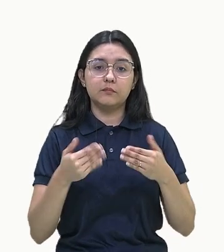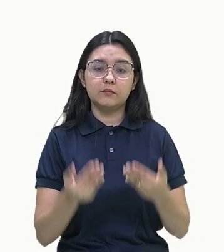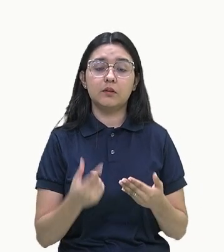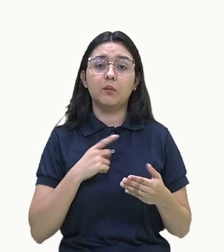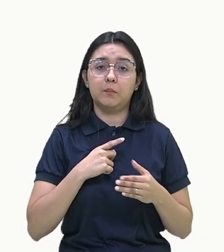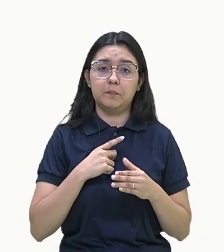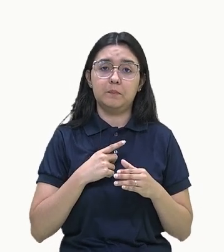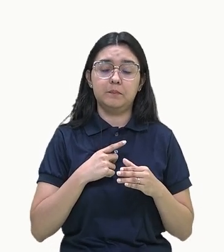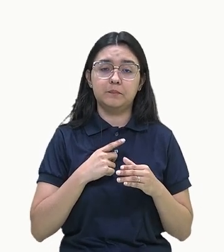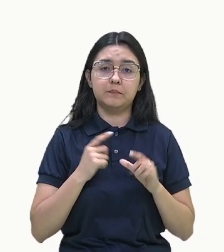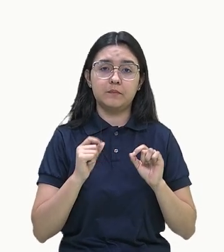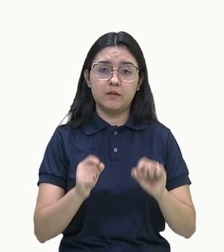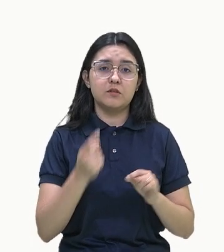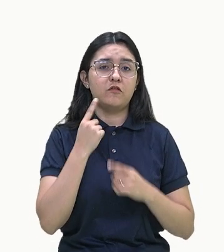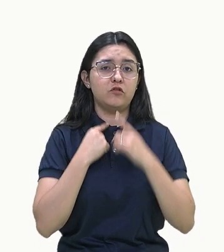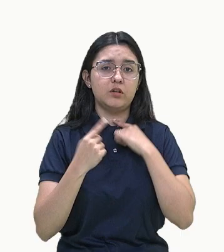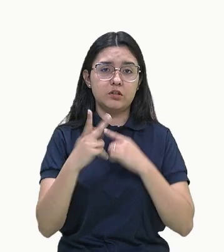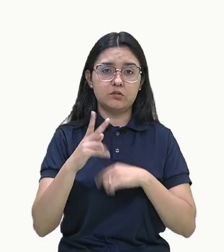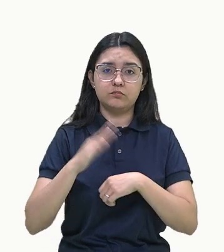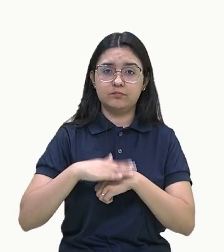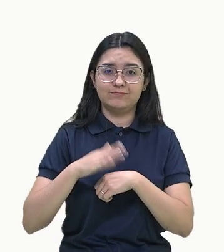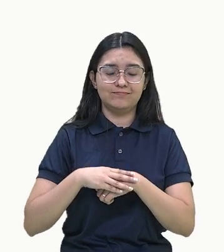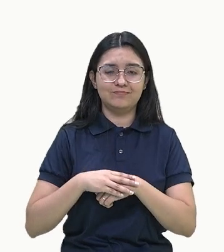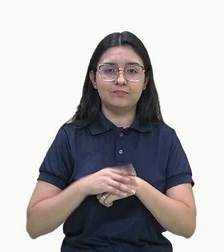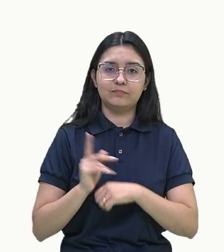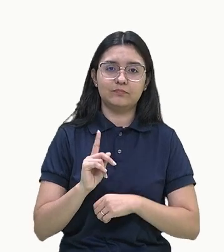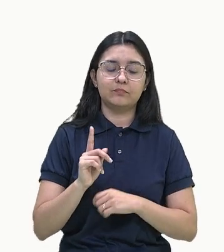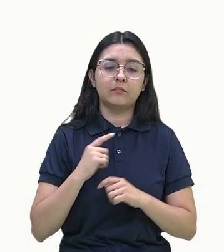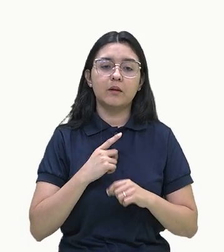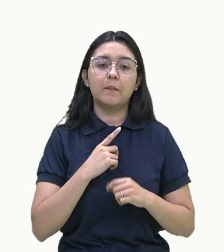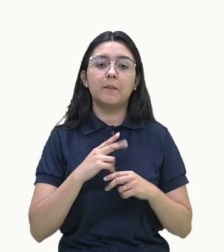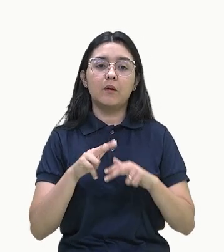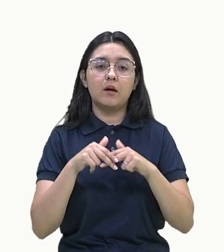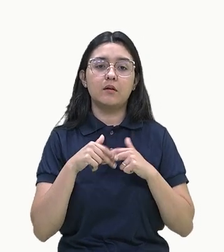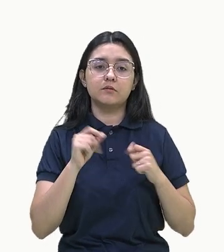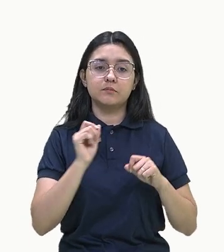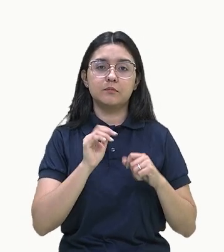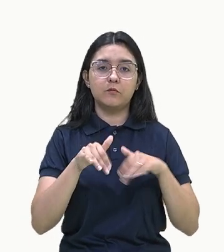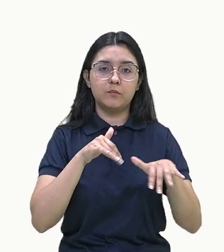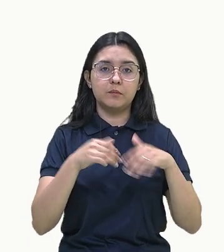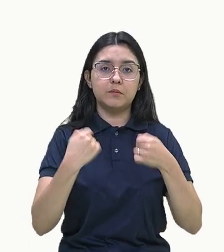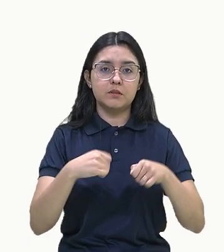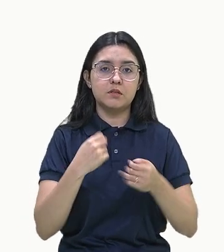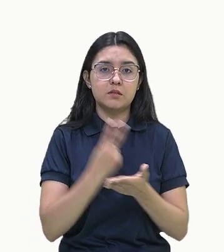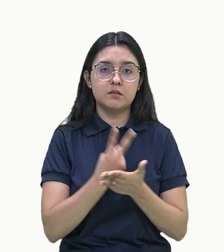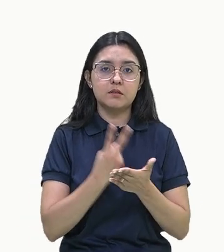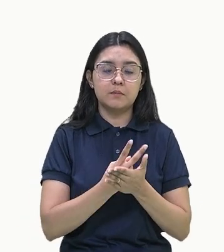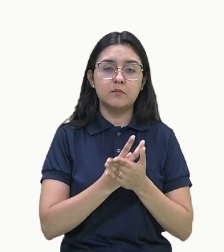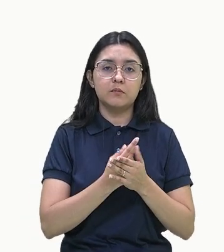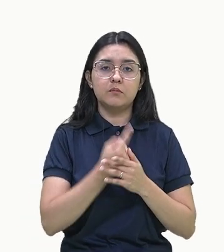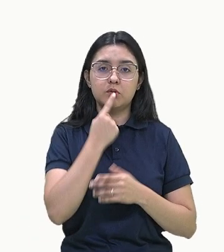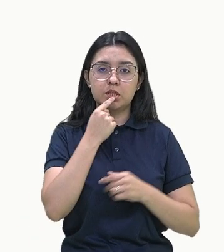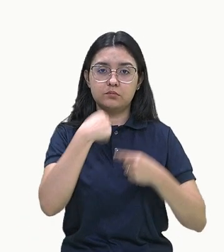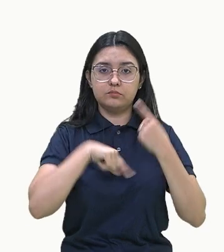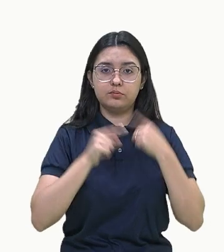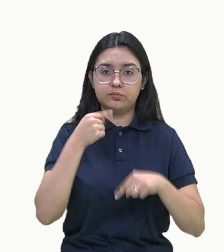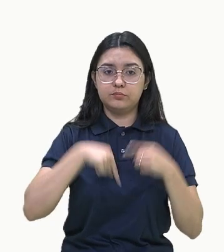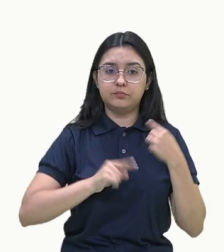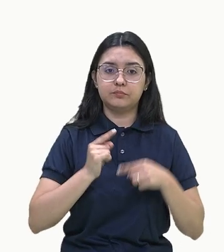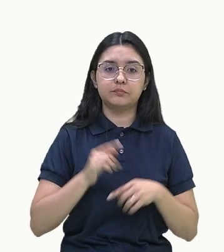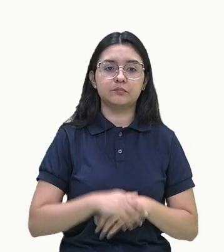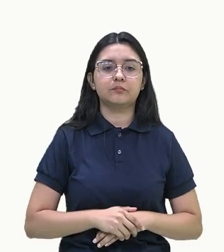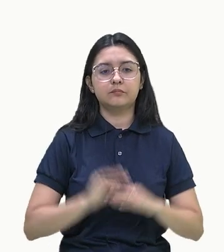independe da sua vontade, a contração muscular para que o sangue continue circulando. E o movimento liso,